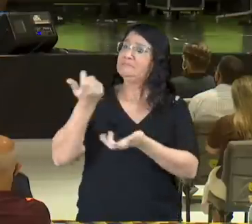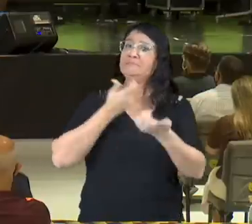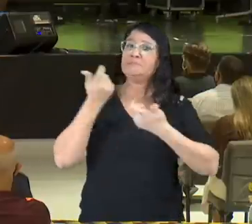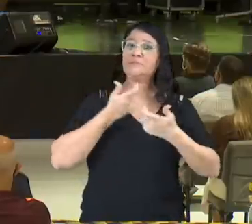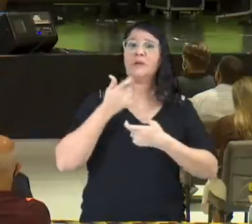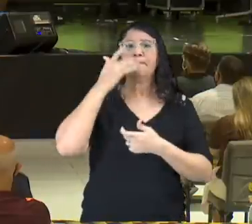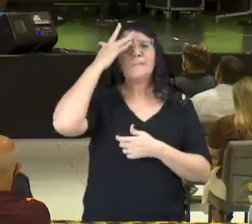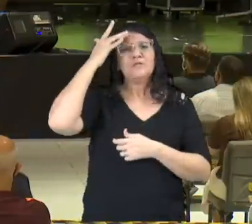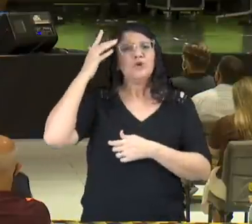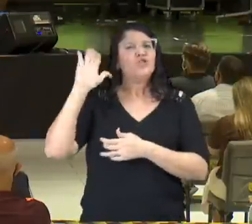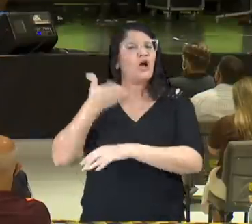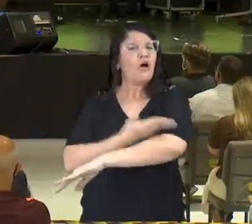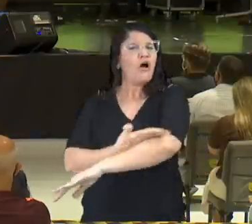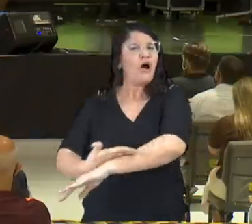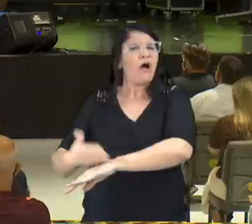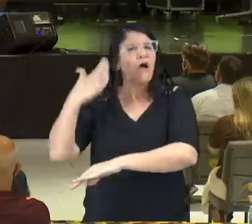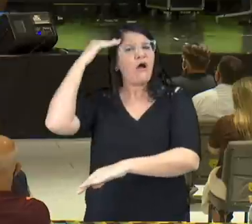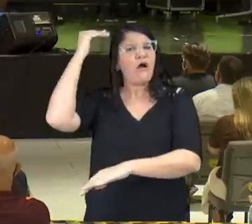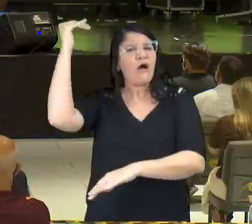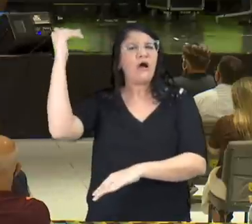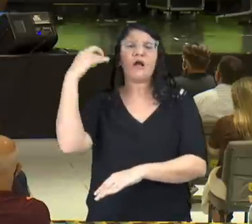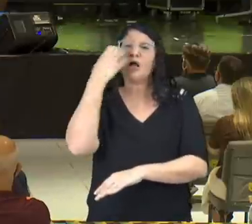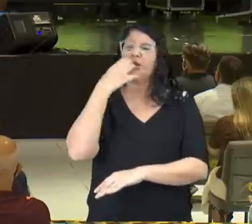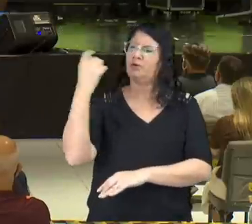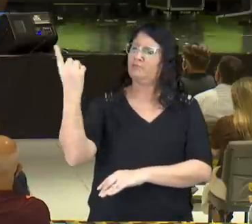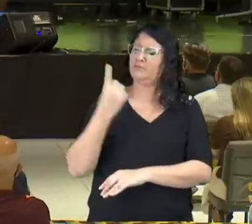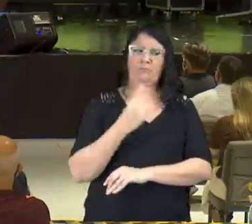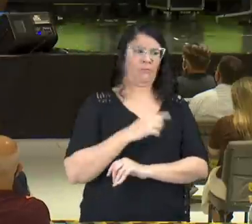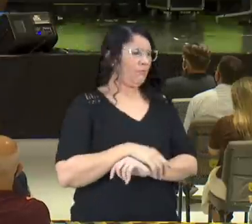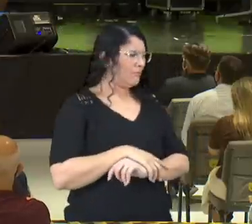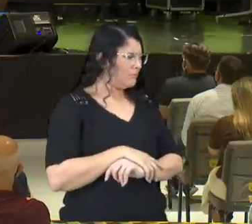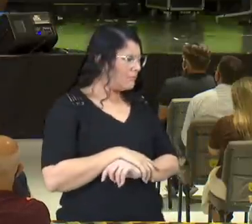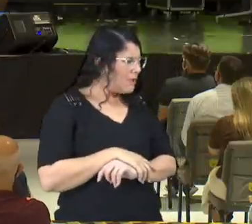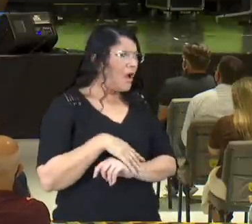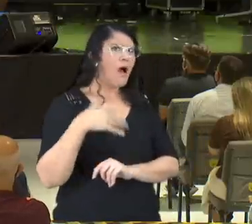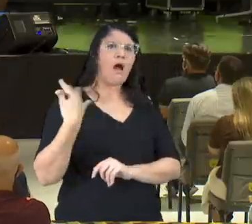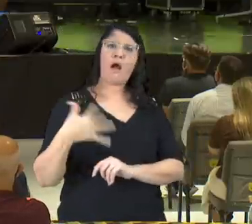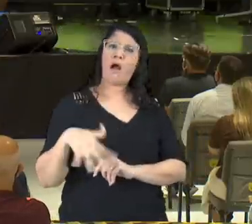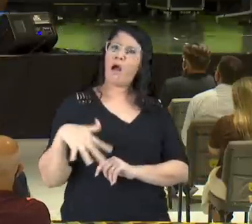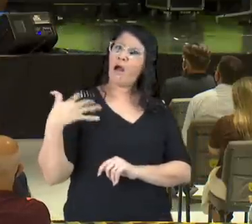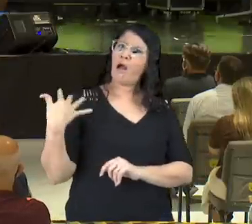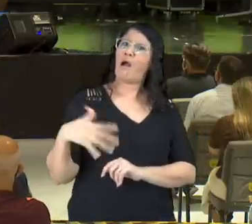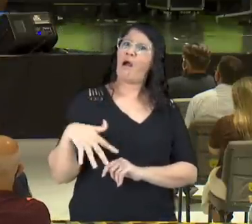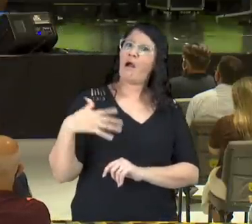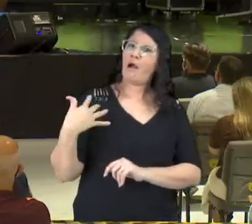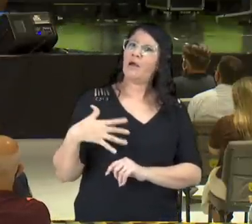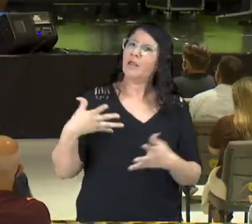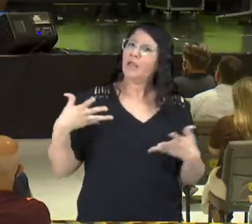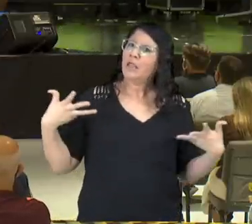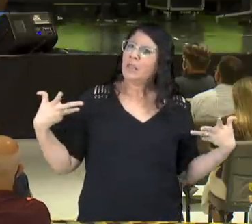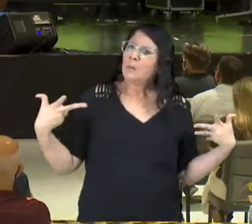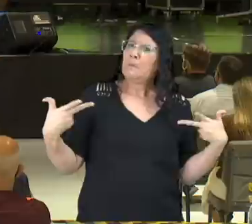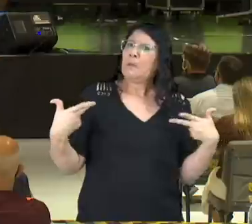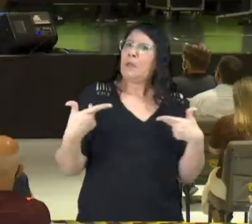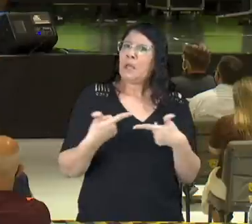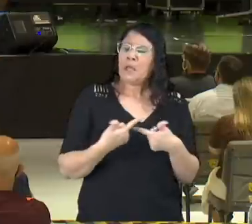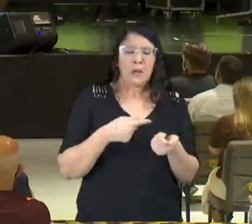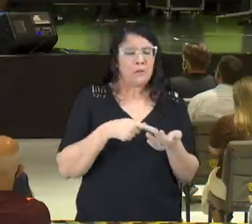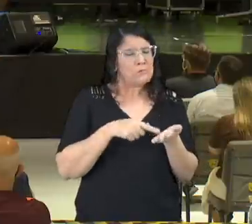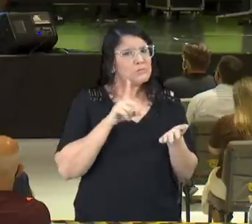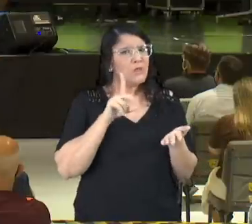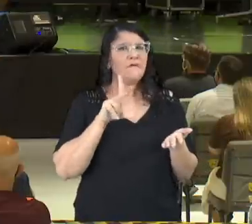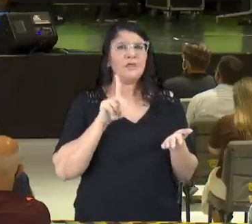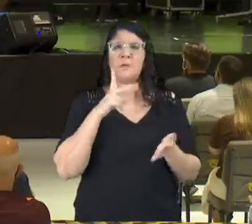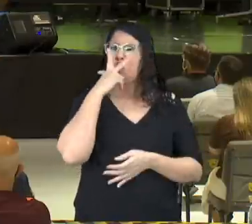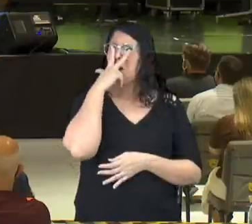produtores, cantores já de nome naquela época, que passavam no nosso stand e faziam assim, rapaz, que coisa maravilhosa, nem